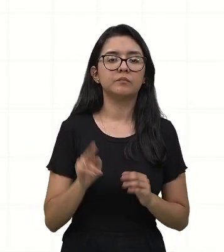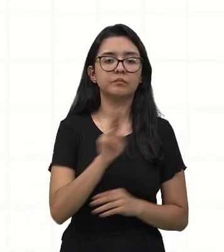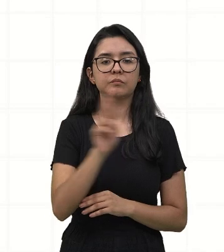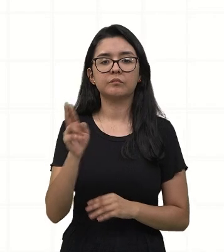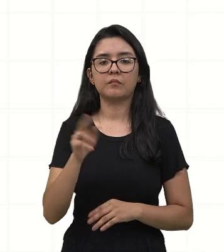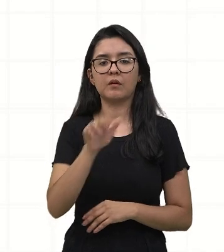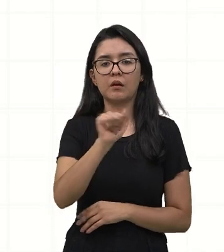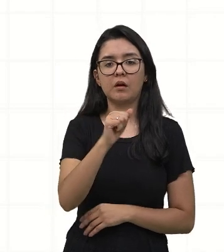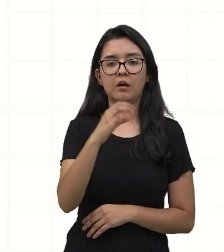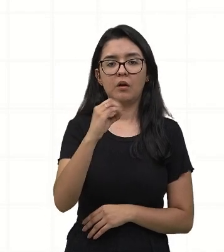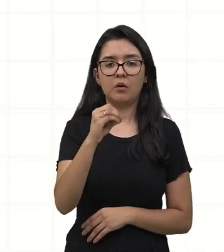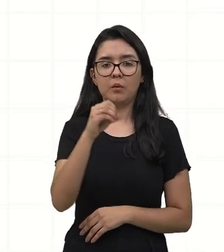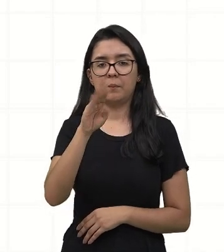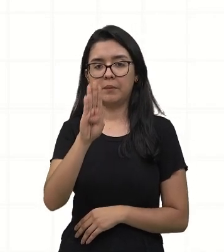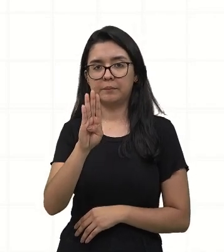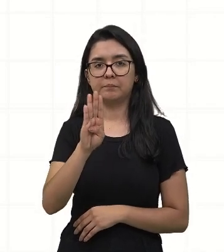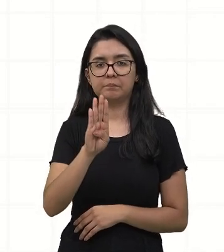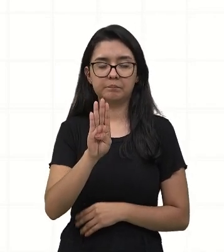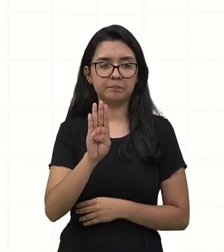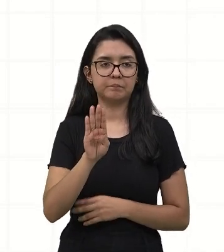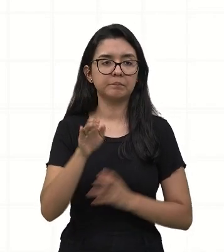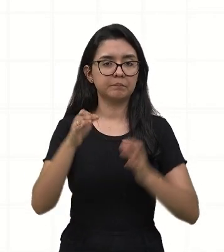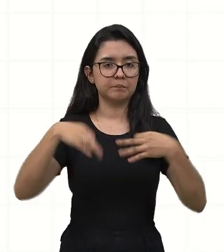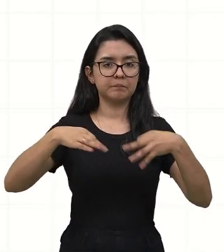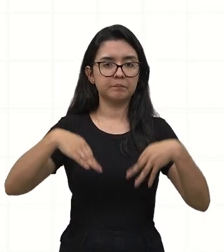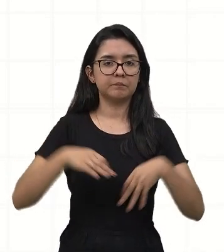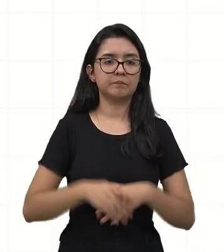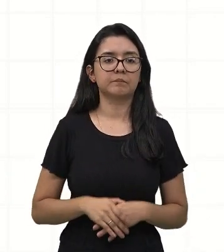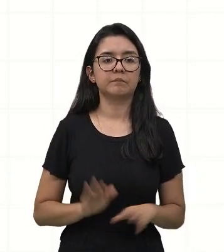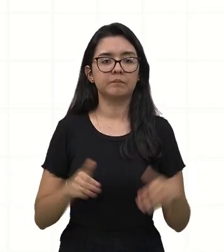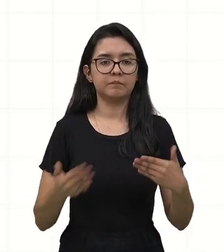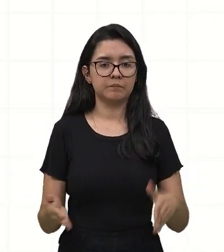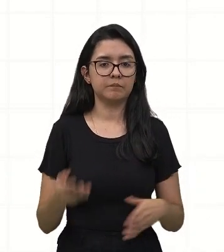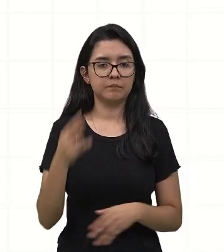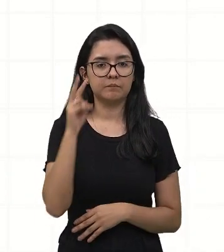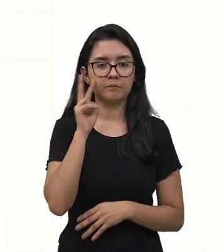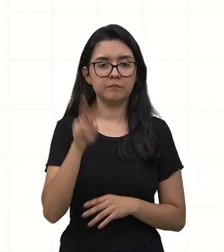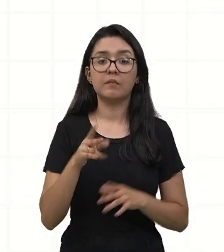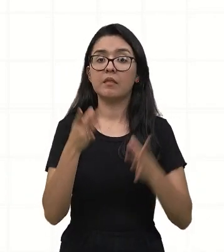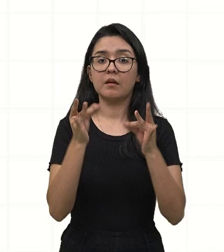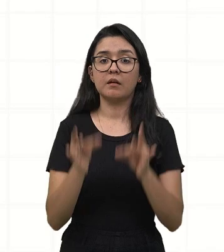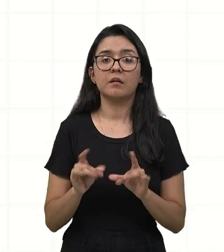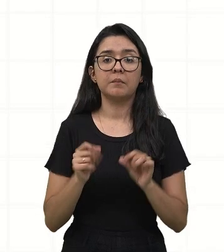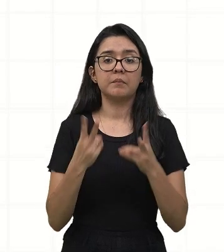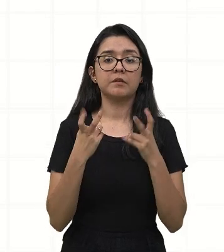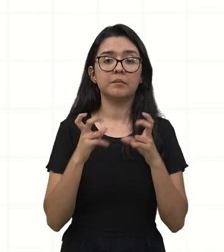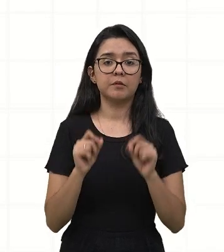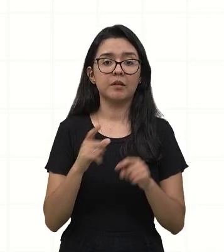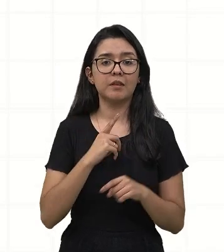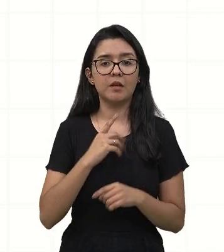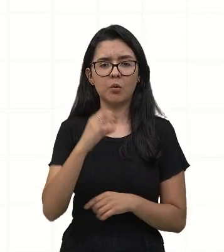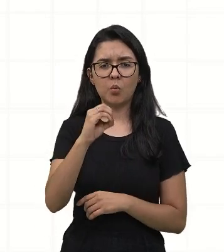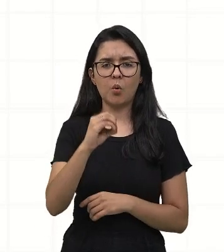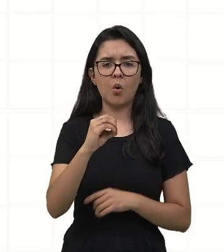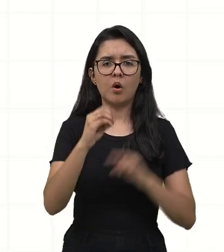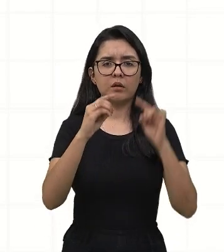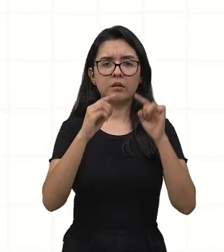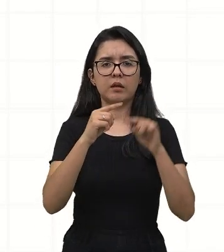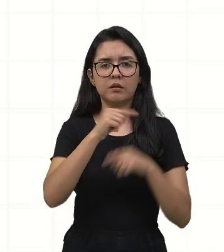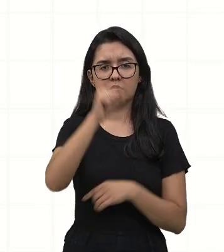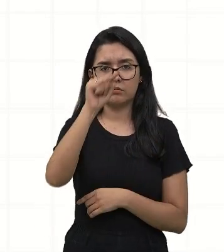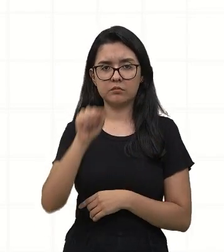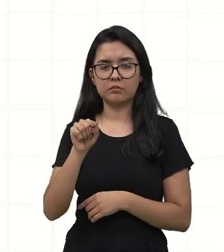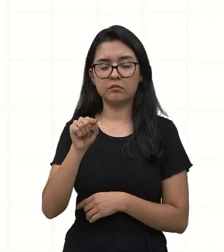ângulo, AOB, tá legal? Então, lemos AOB, com detalhe, ó, percebeu que tem aqui um acento